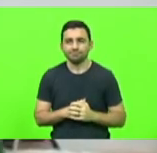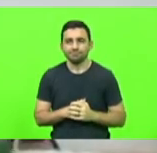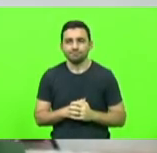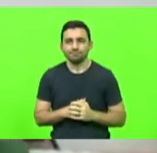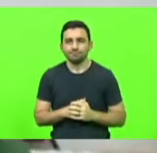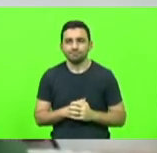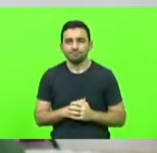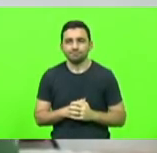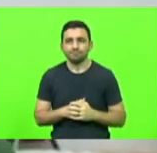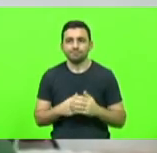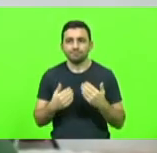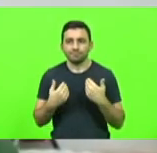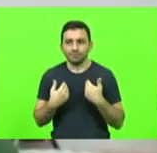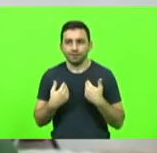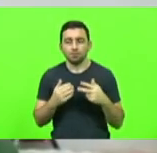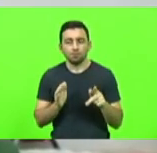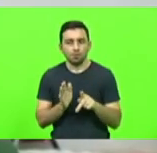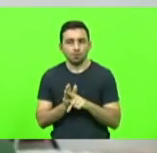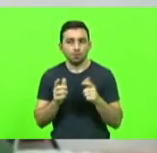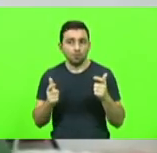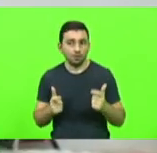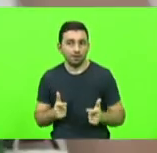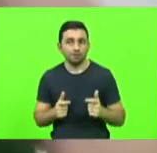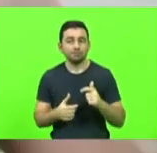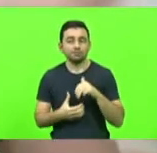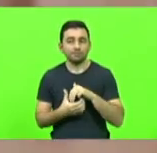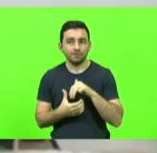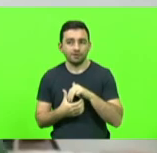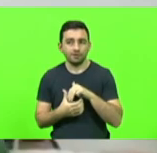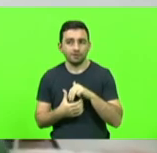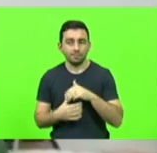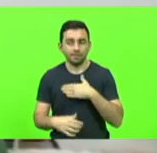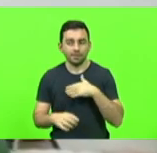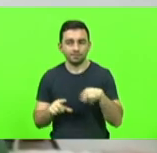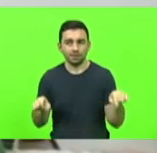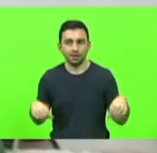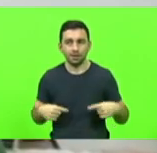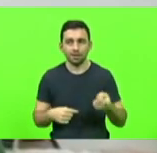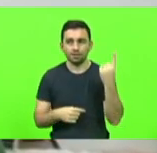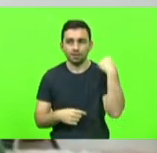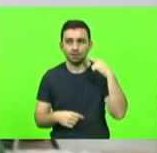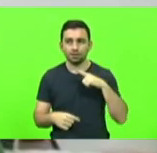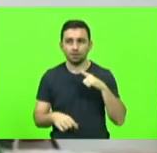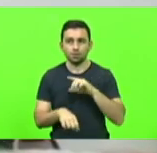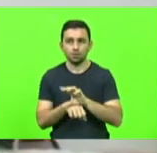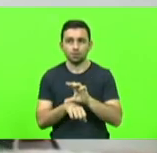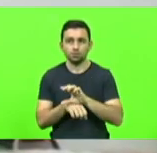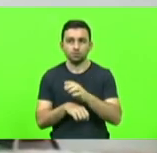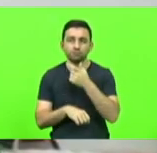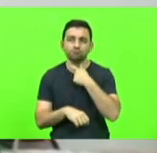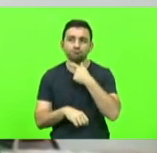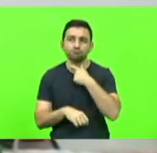Eu estou na Univale, na minha sala, e ao fundo tem um banner do curso de Fonoaudiologia.